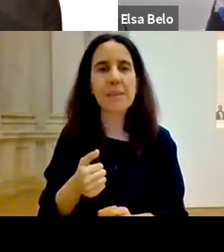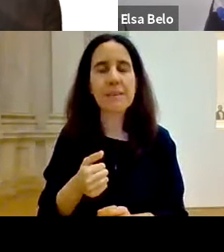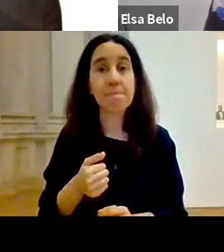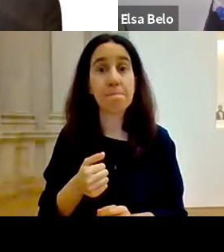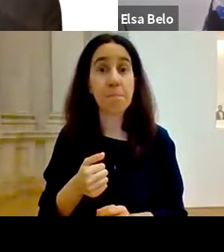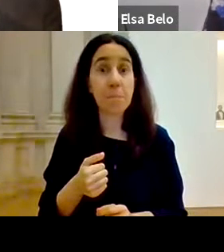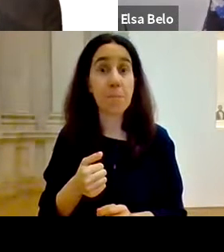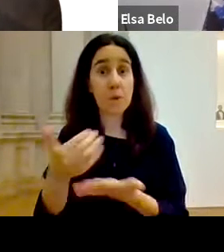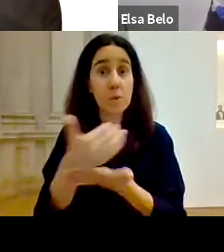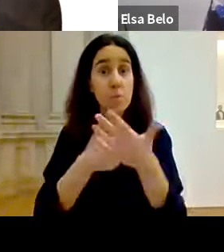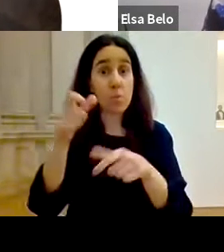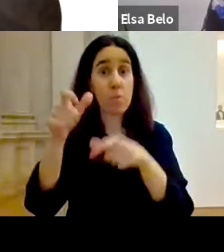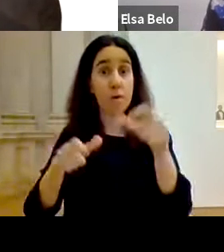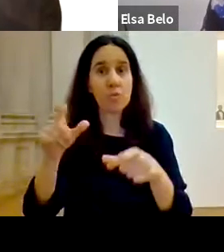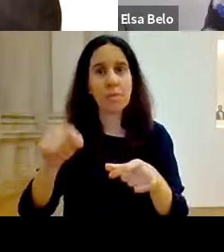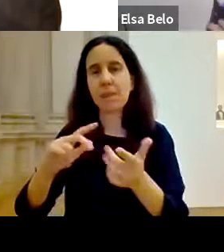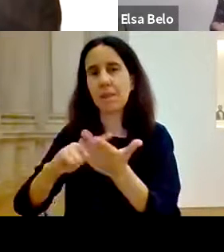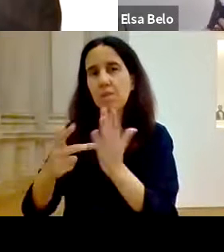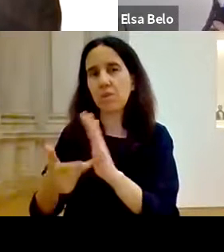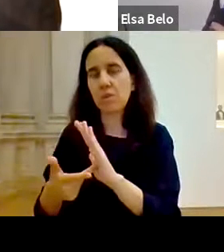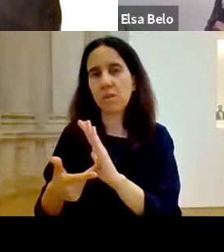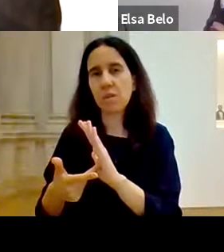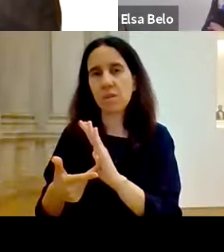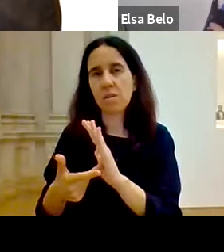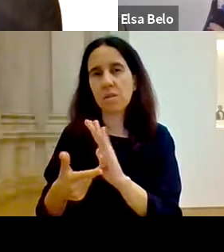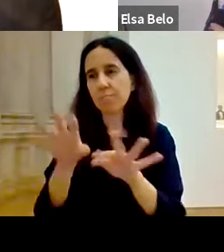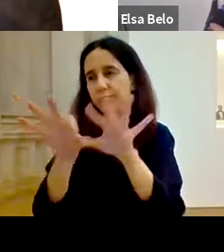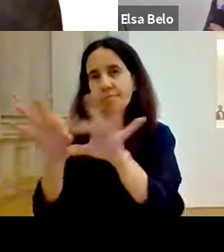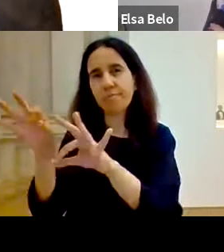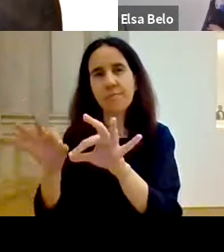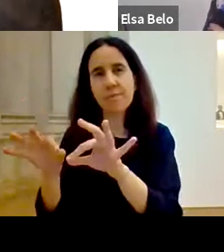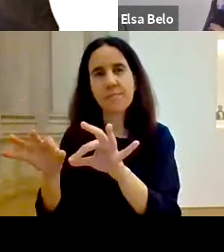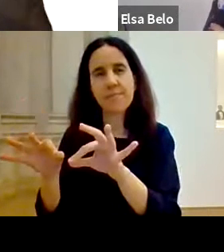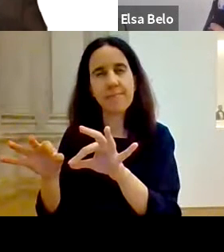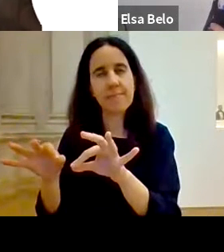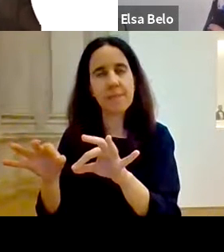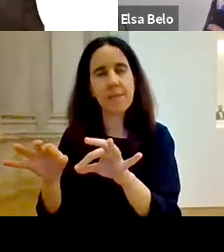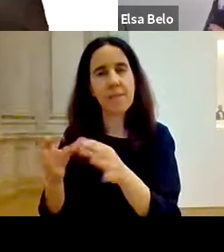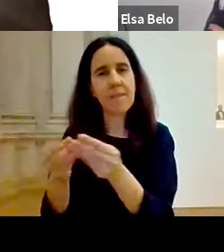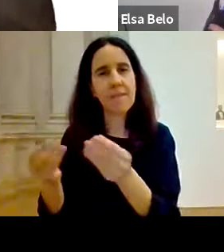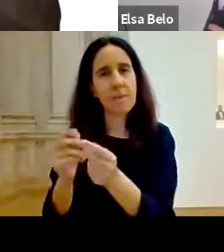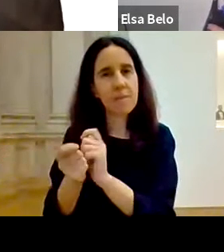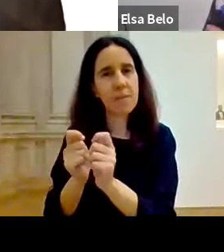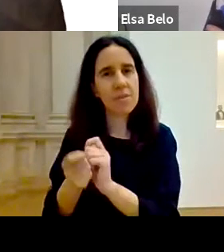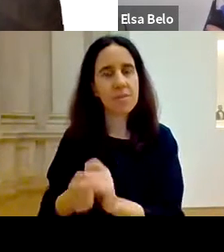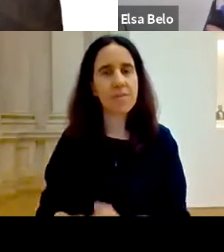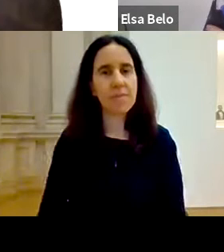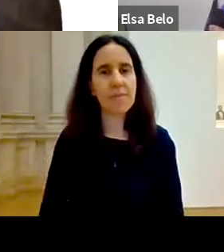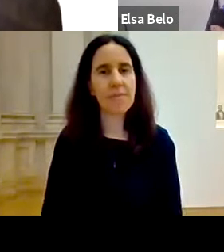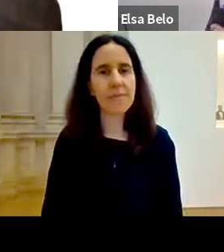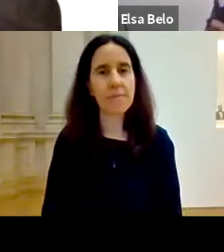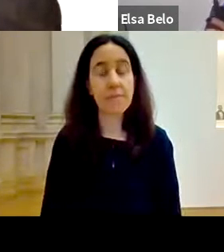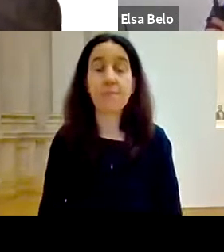dos recursos humanos e também da parte tecnológica e da seleção das ferramentas adaptadas.